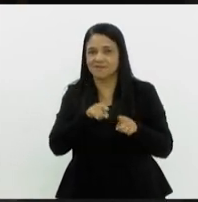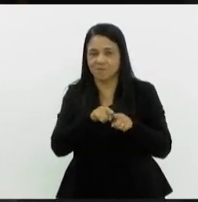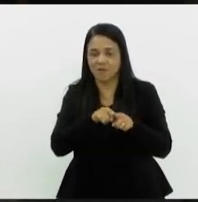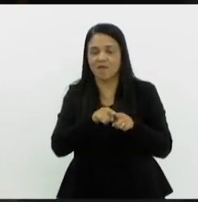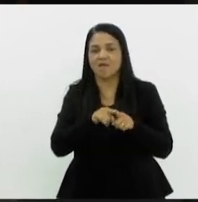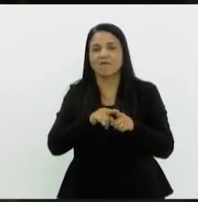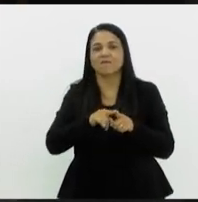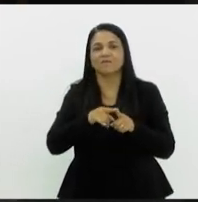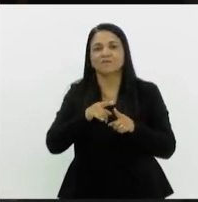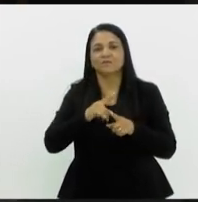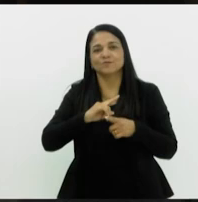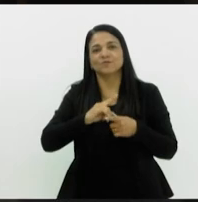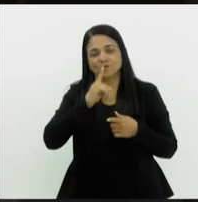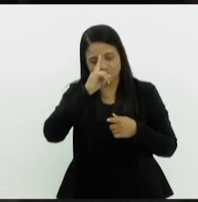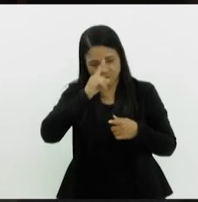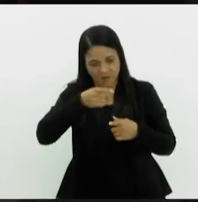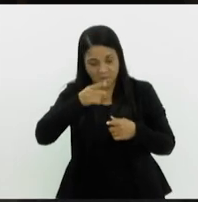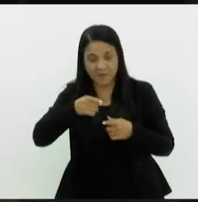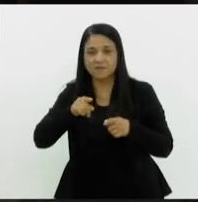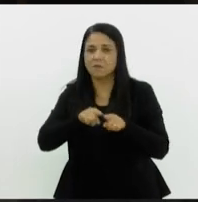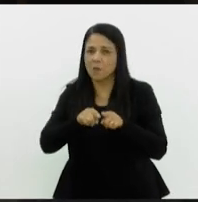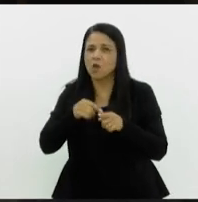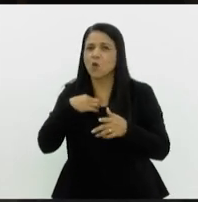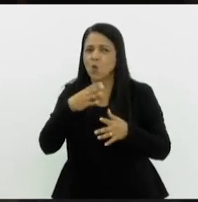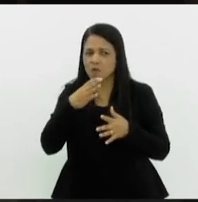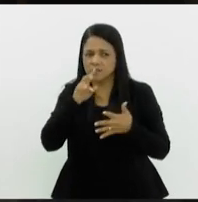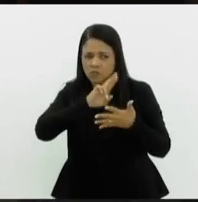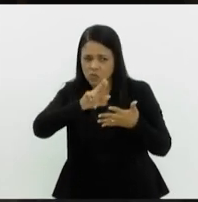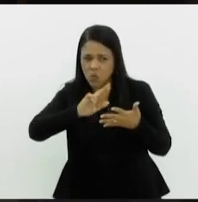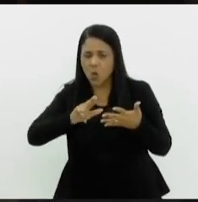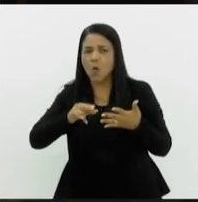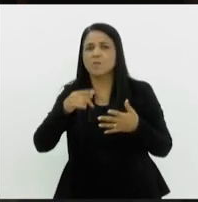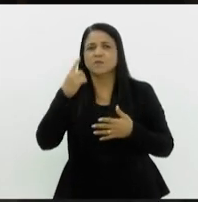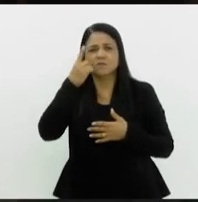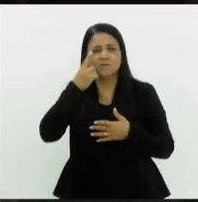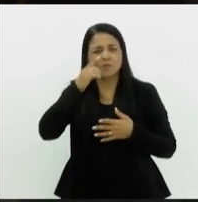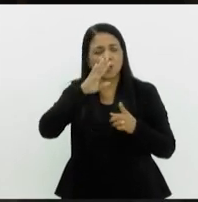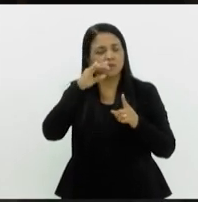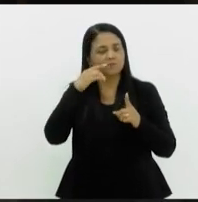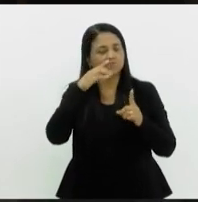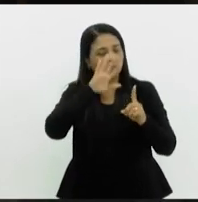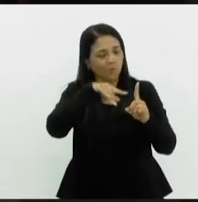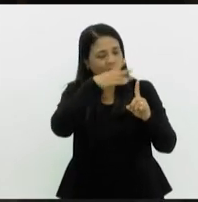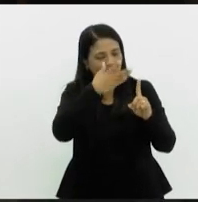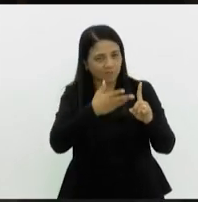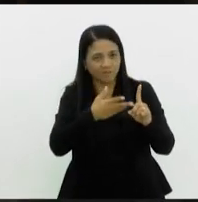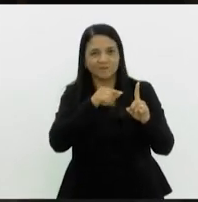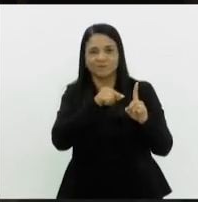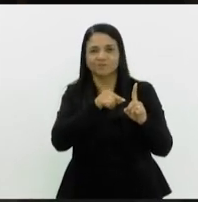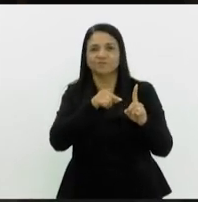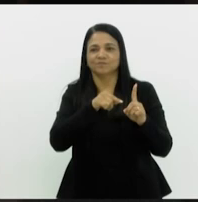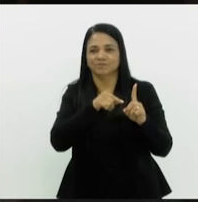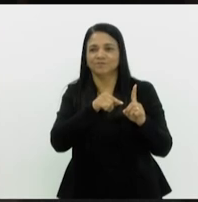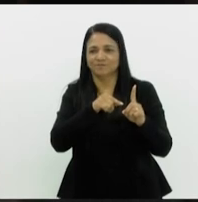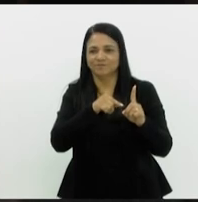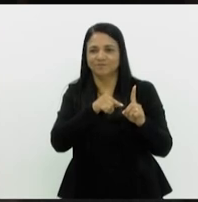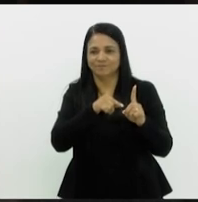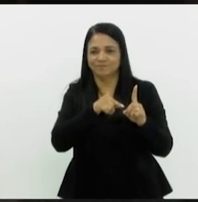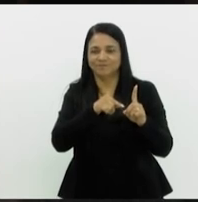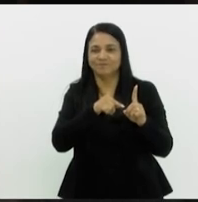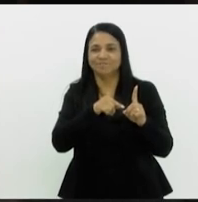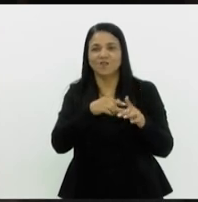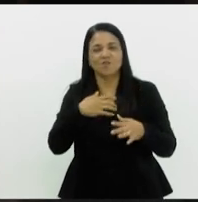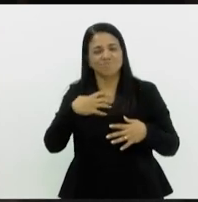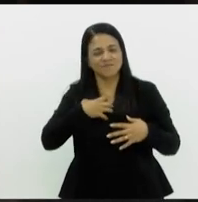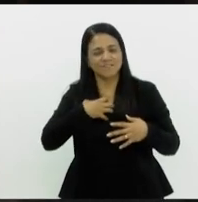Então, vocês estão de parabéns. O deputado está de parabéns essa homenagem para o Mouzinho, que, para mim, eu fico